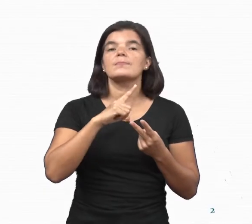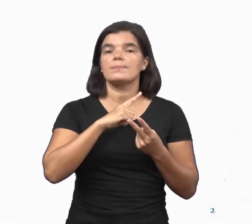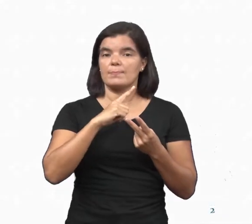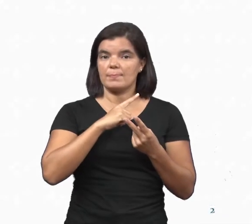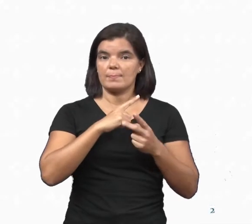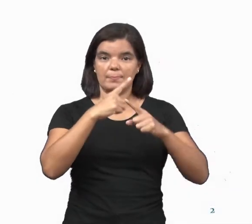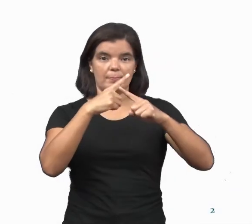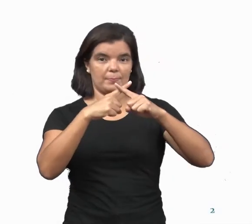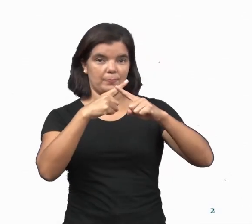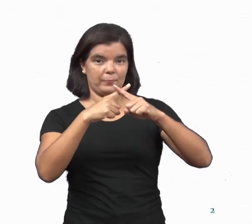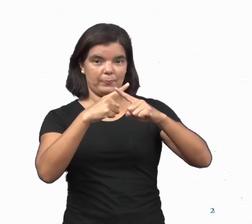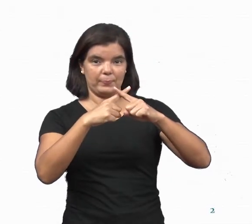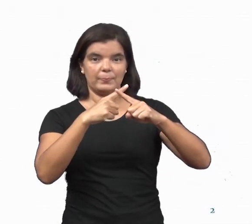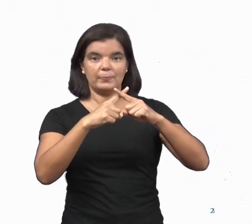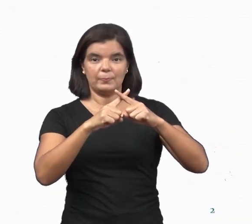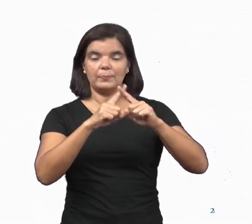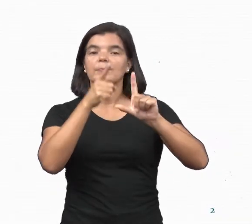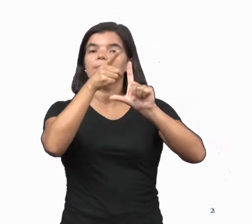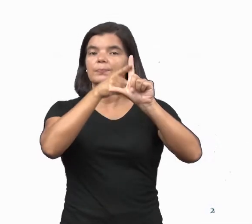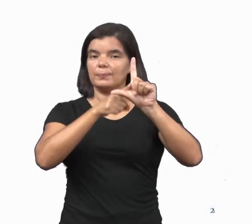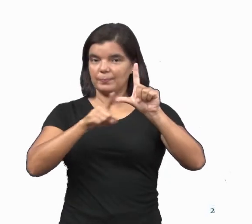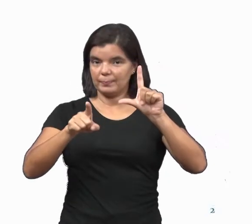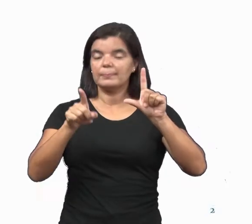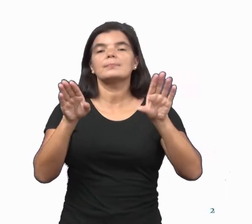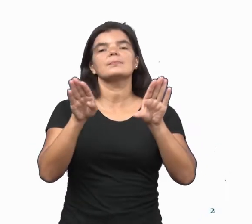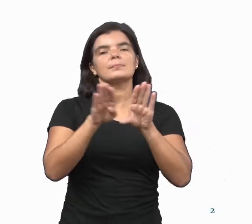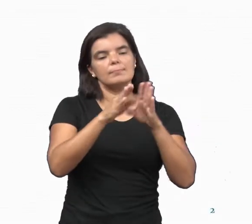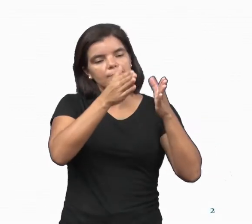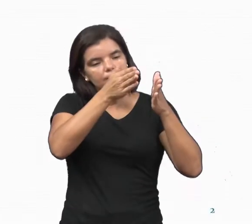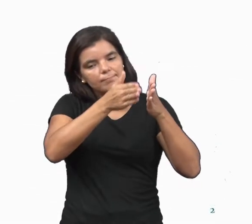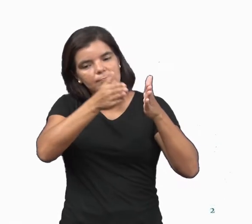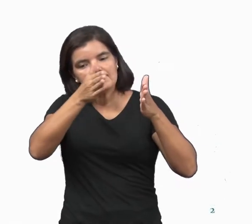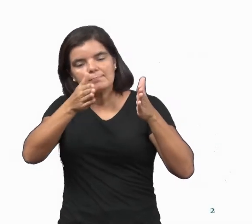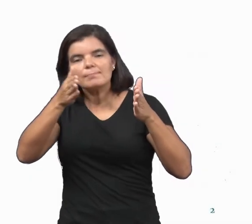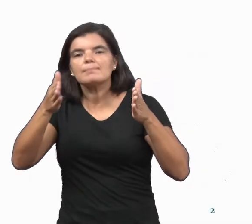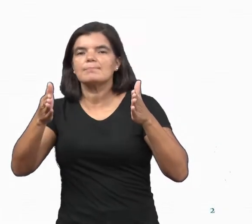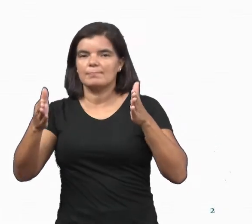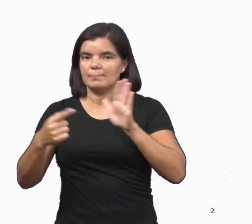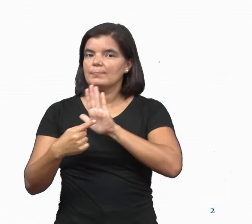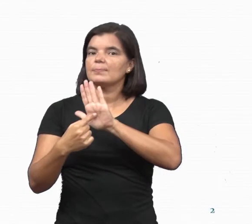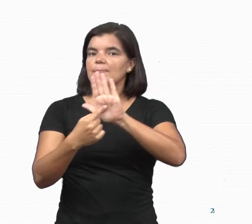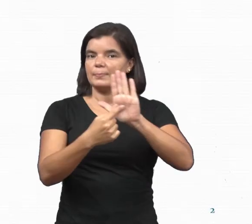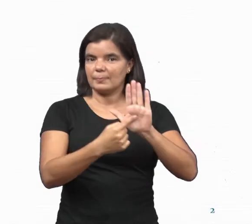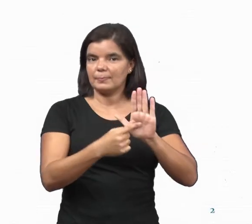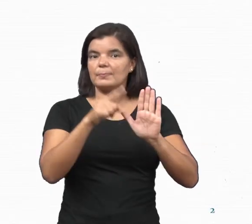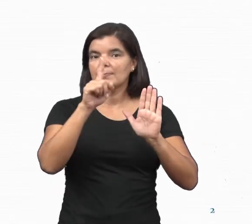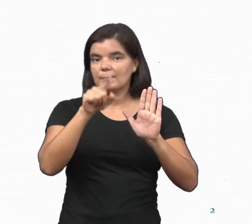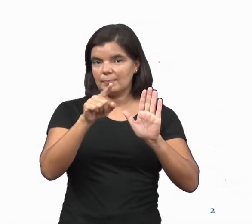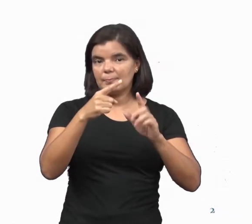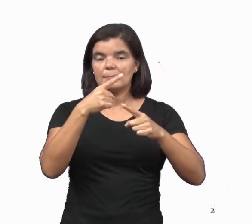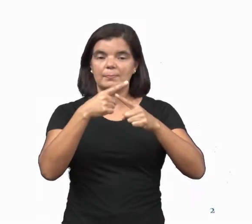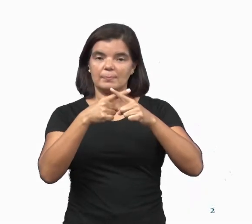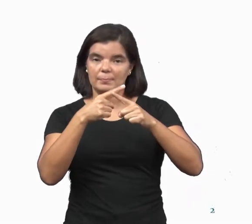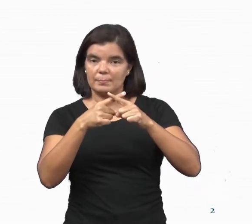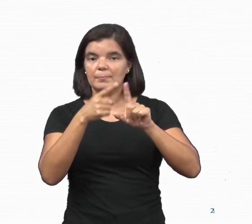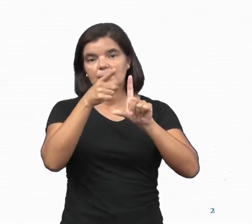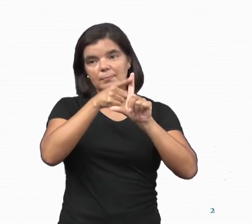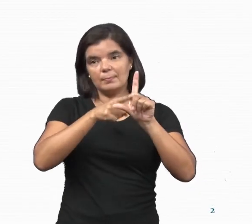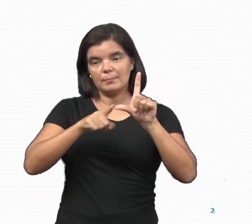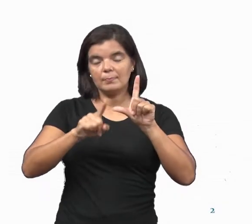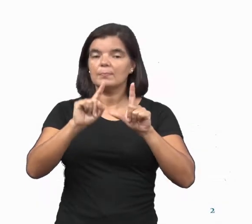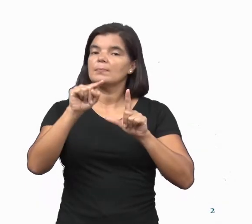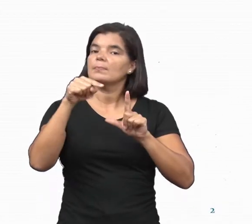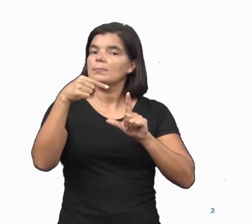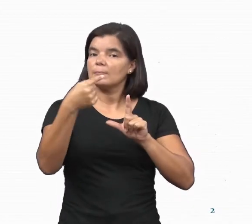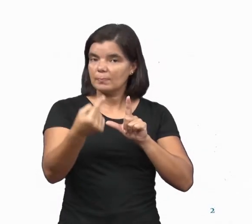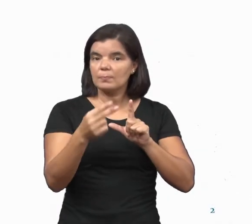para multiplicação e divisão, também na ordem que aparecer, que é o sinal de vezes e o sinal de divisão. E